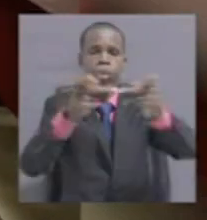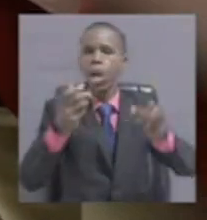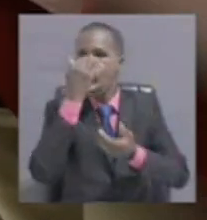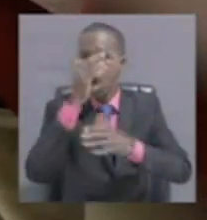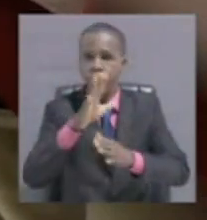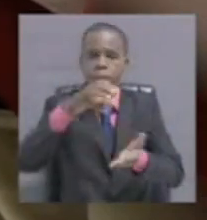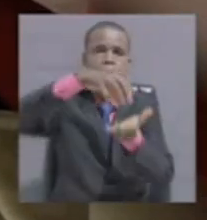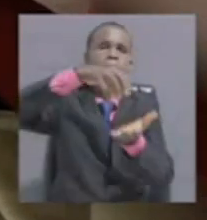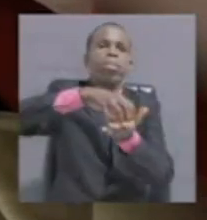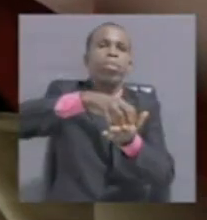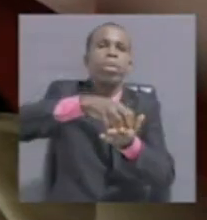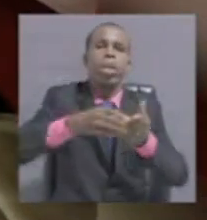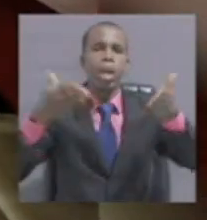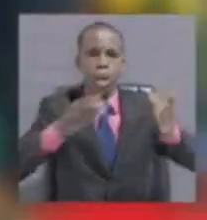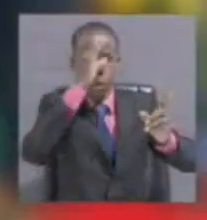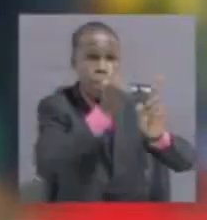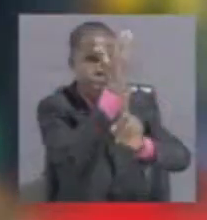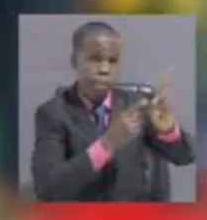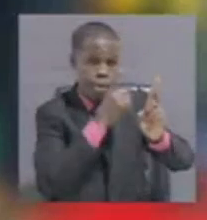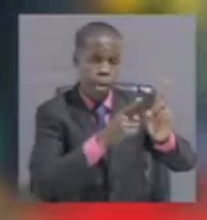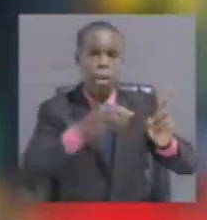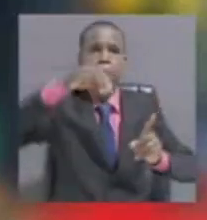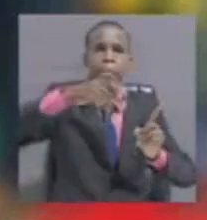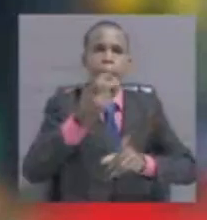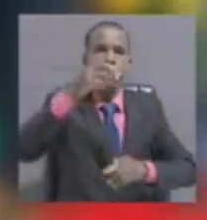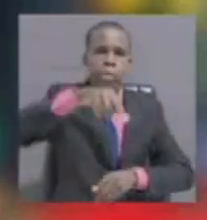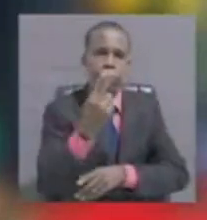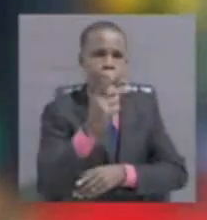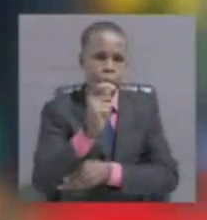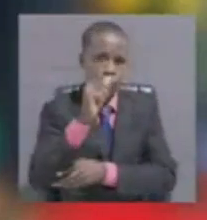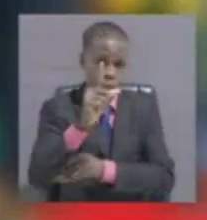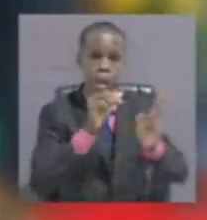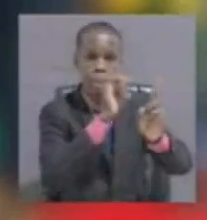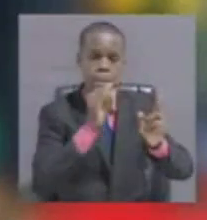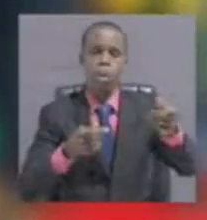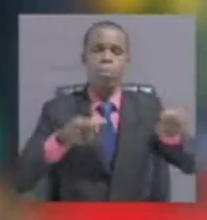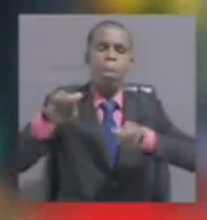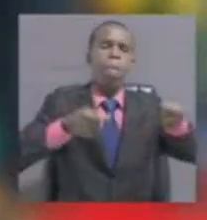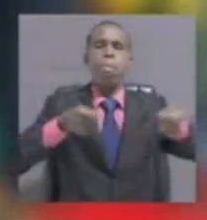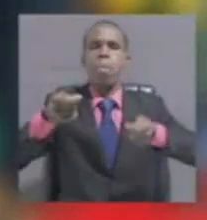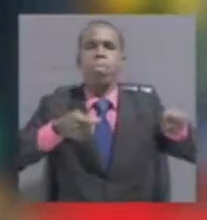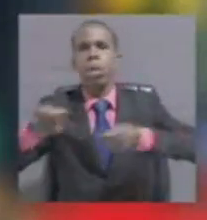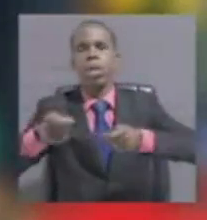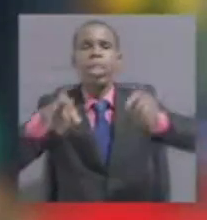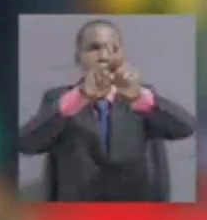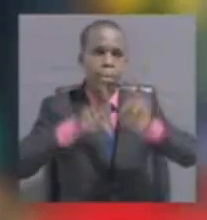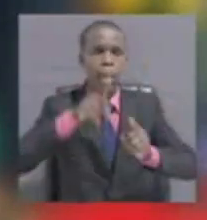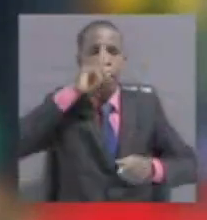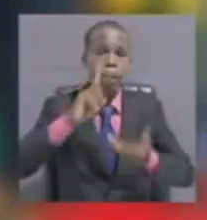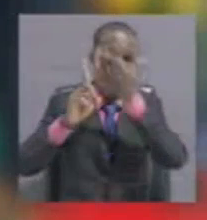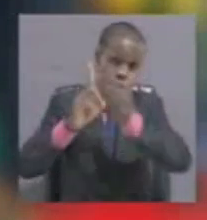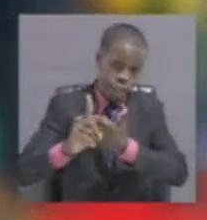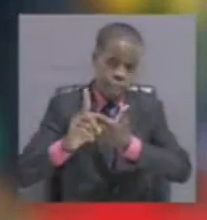instituição. Chefiada por Manuel Augusto, o grupo angolano integra ainda as deputadas Maria